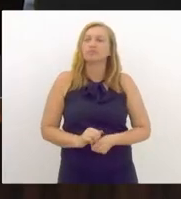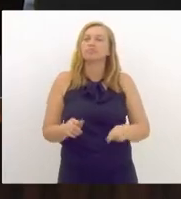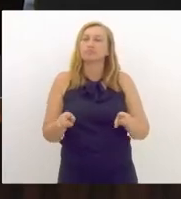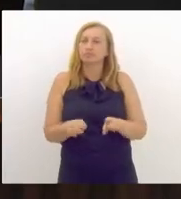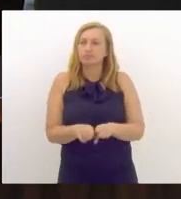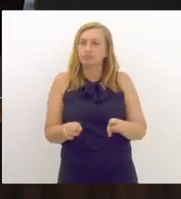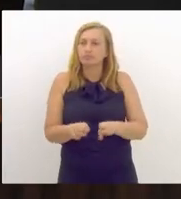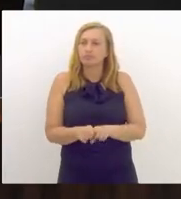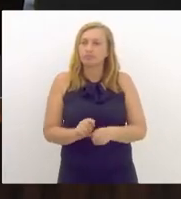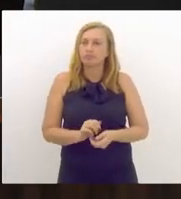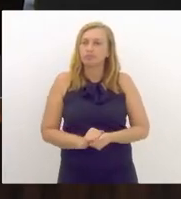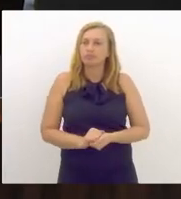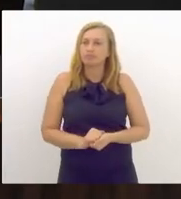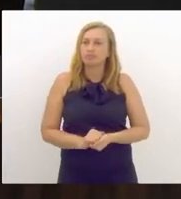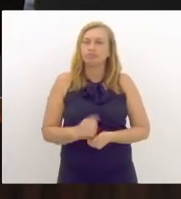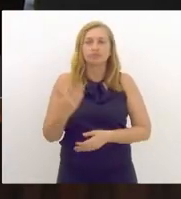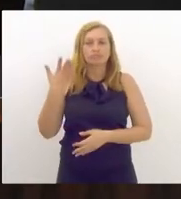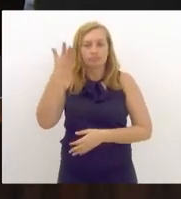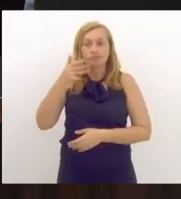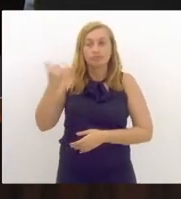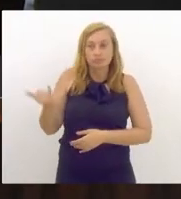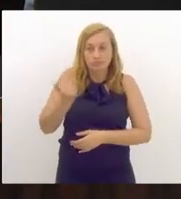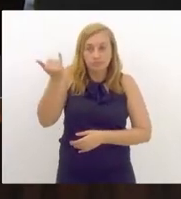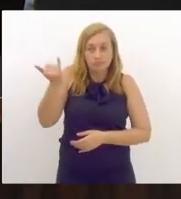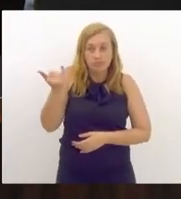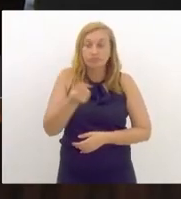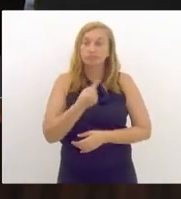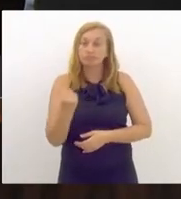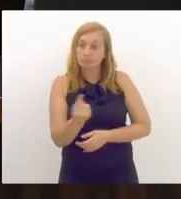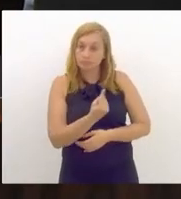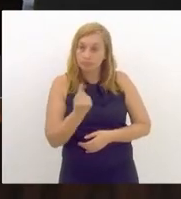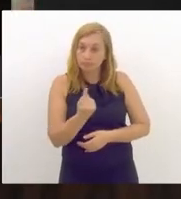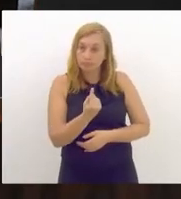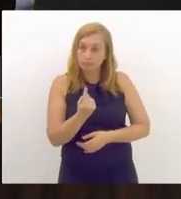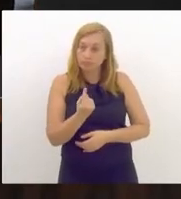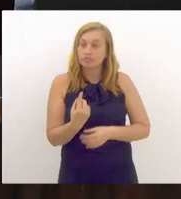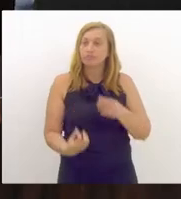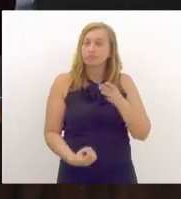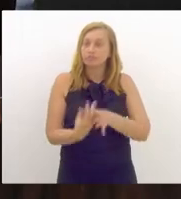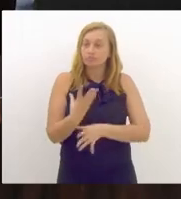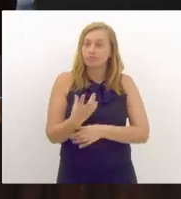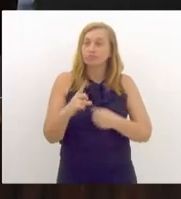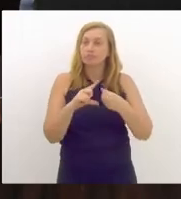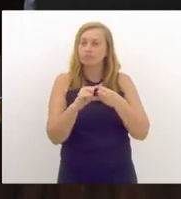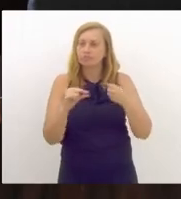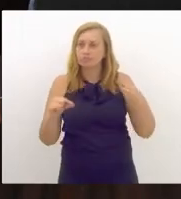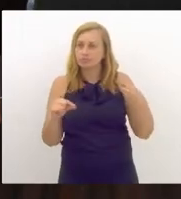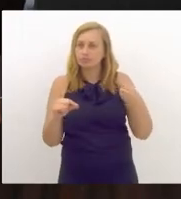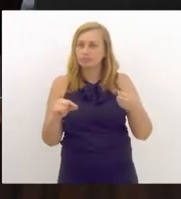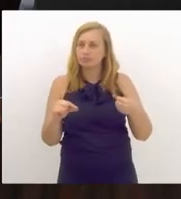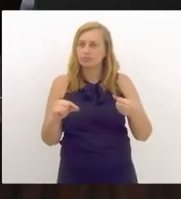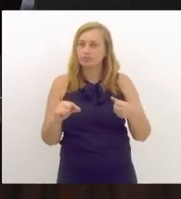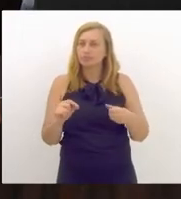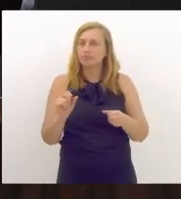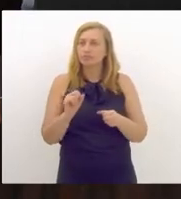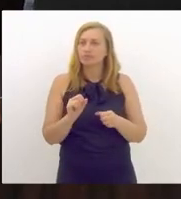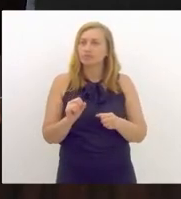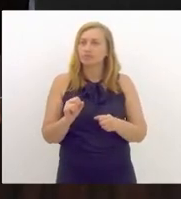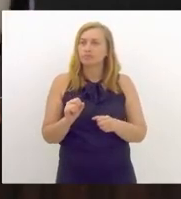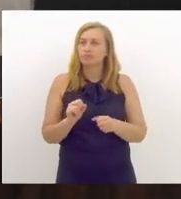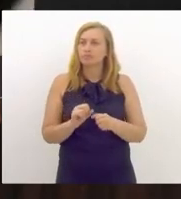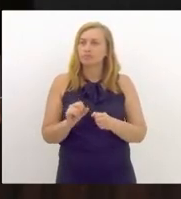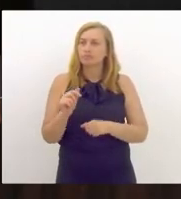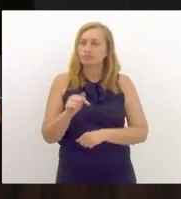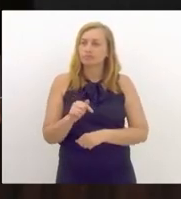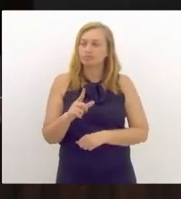traz uma mensagem muito importante nós também produzimos um artigo e fizemos a questão de